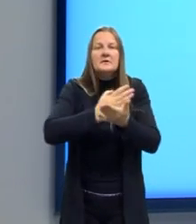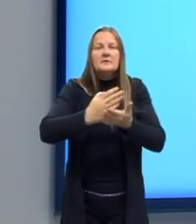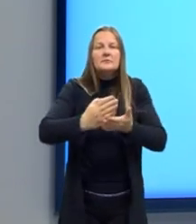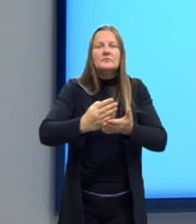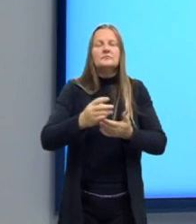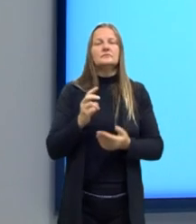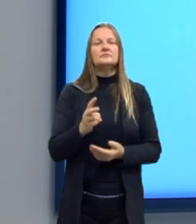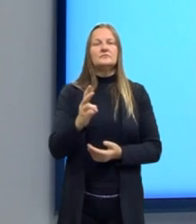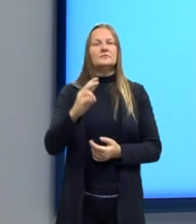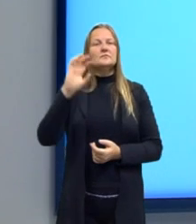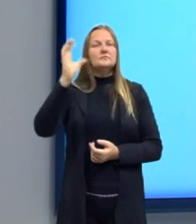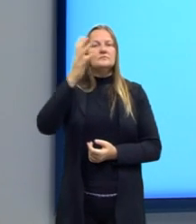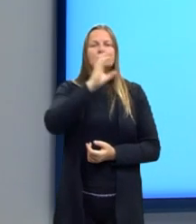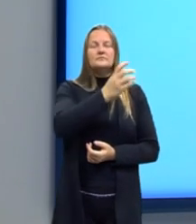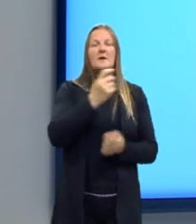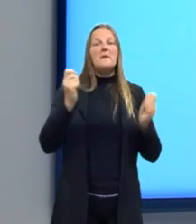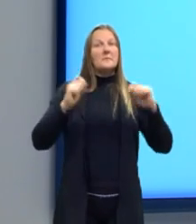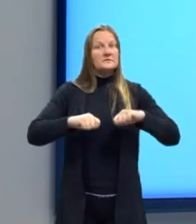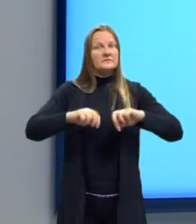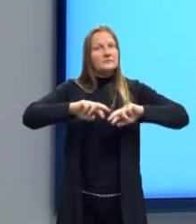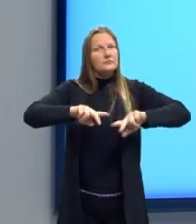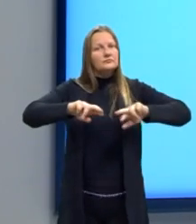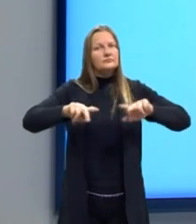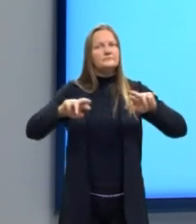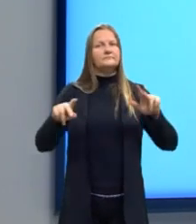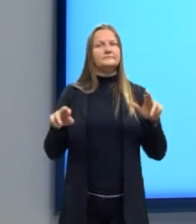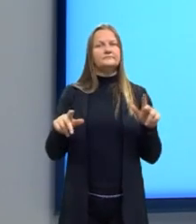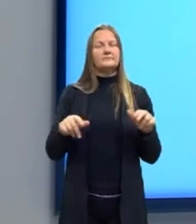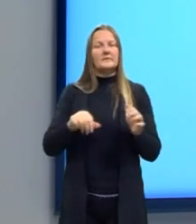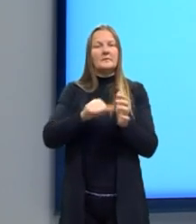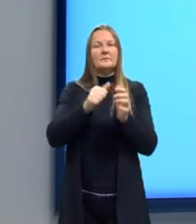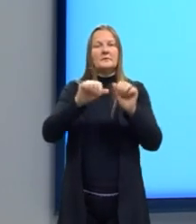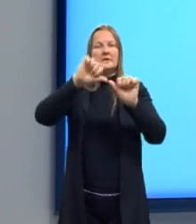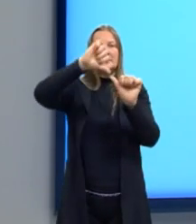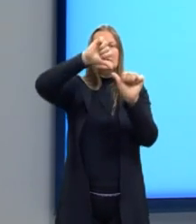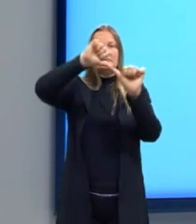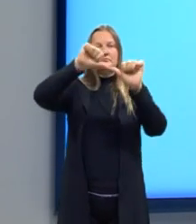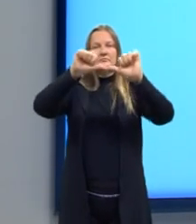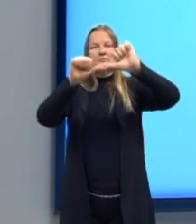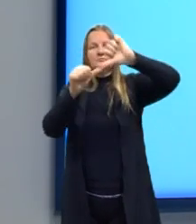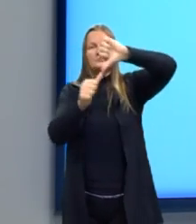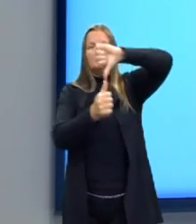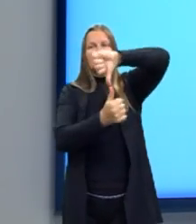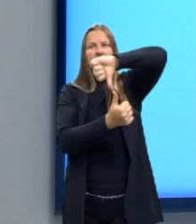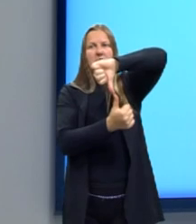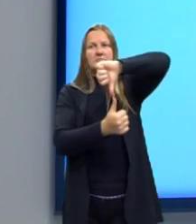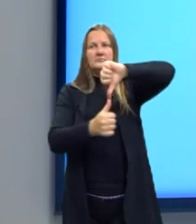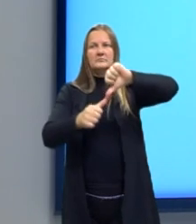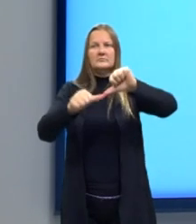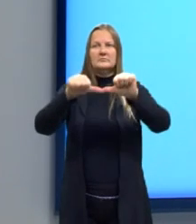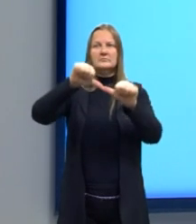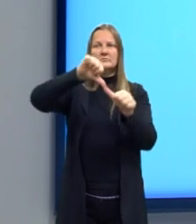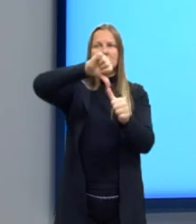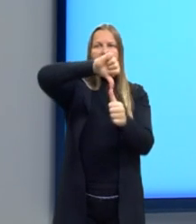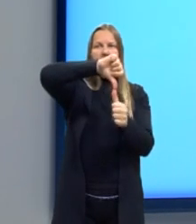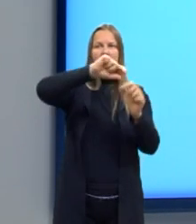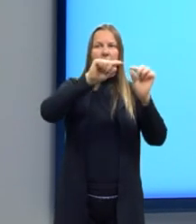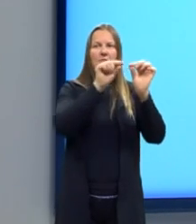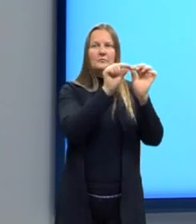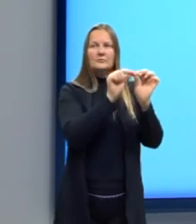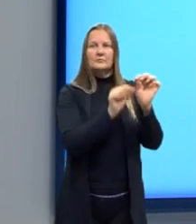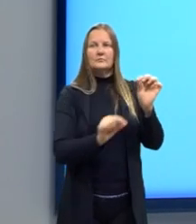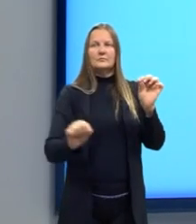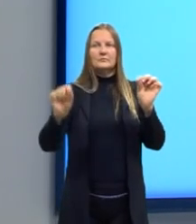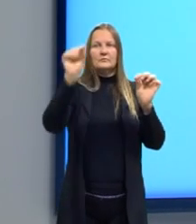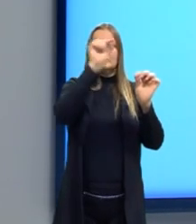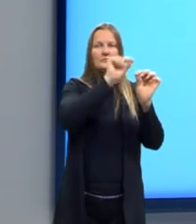todas as soluções possíveis na primeira volta do Círculo trigonométrico no caso que nós estamos utilizando